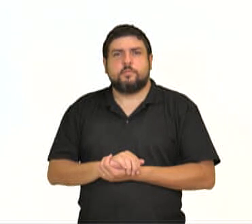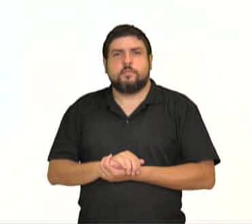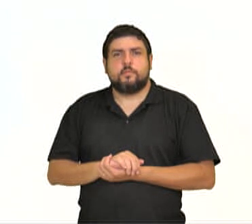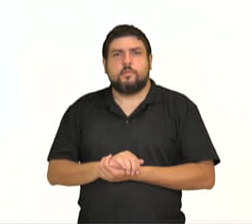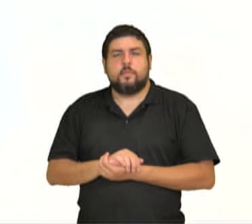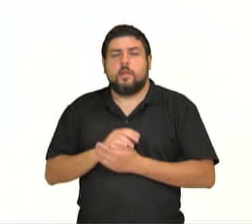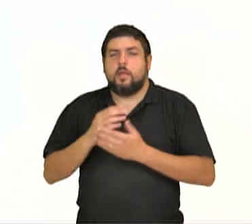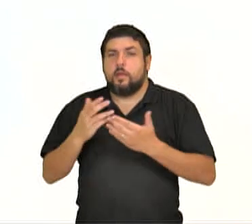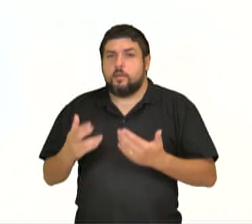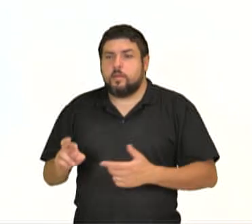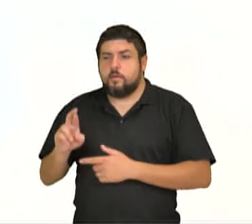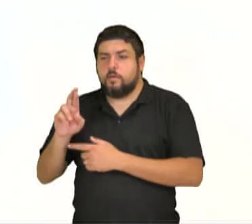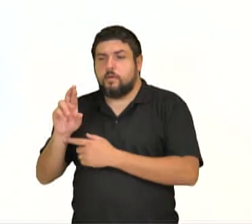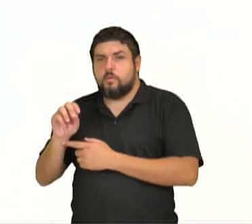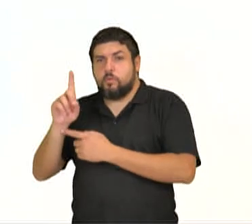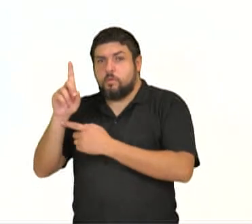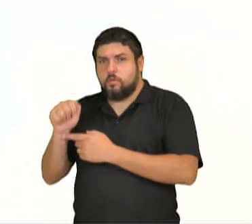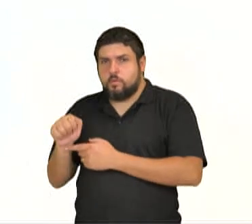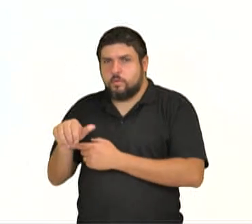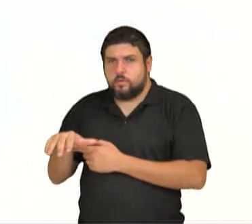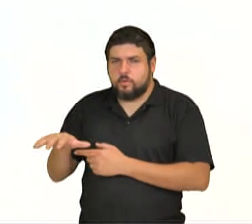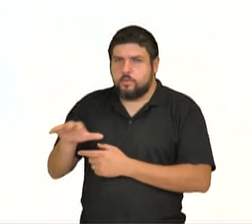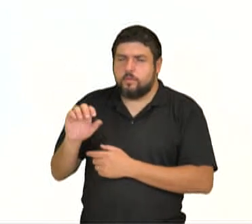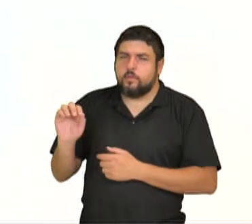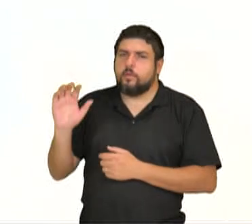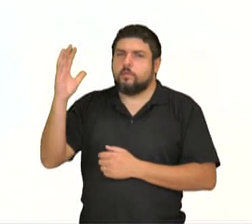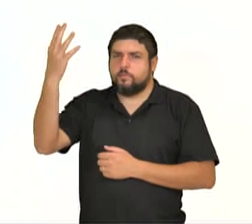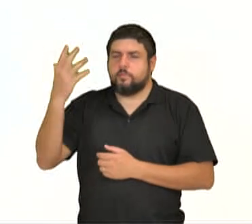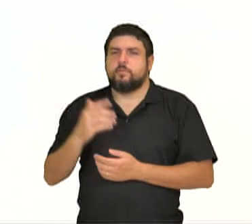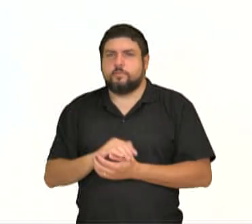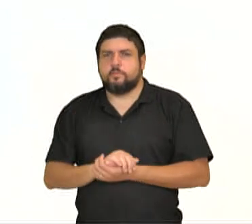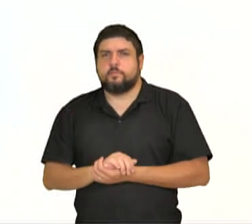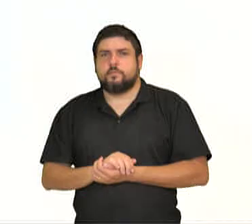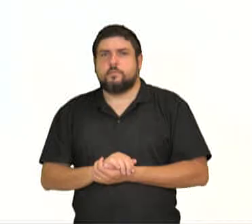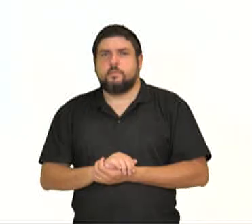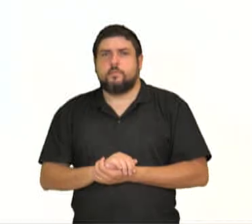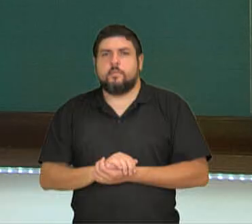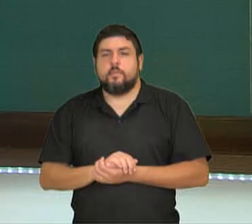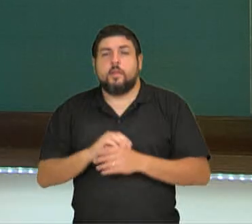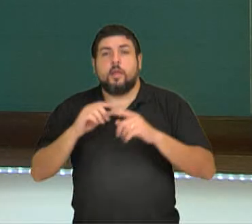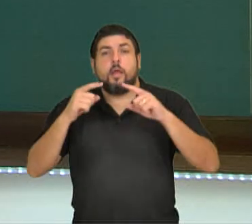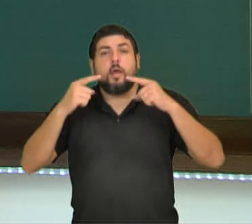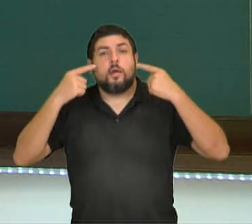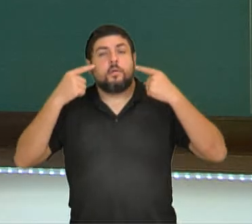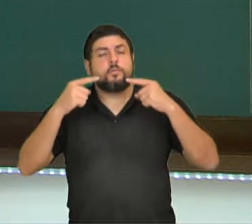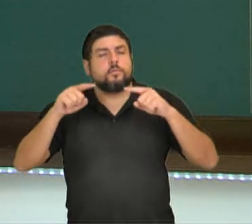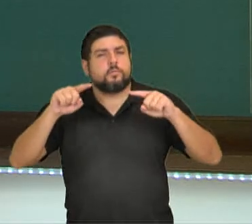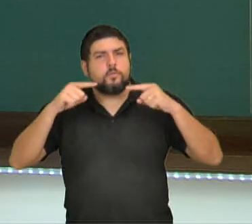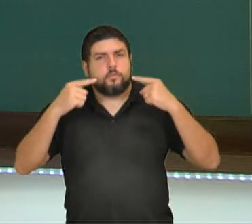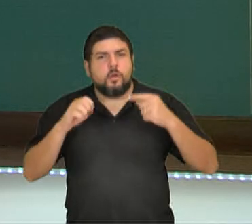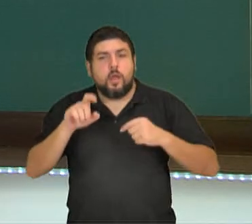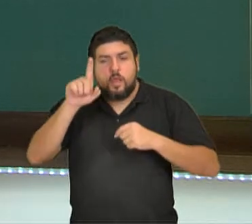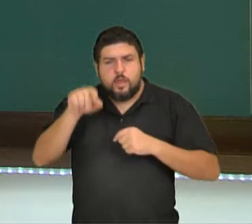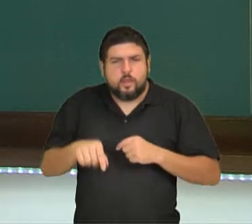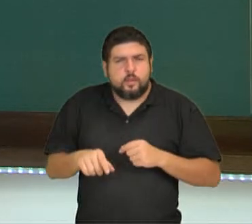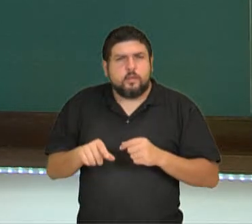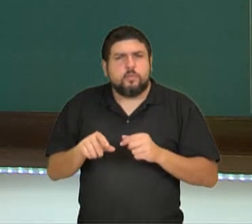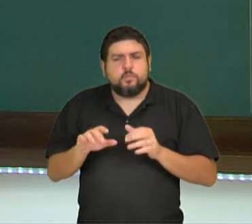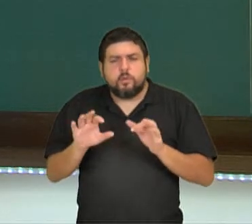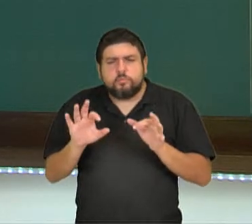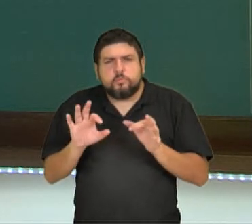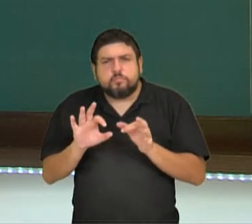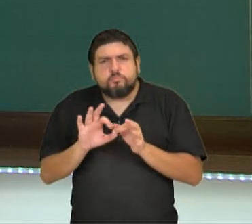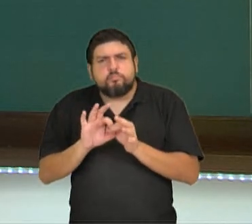roda de capoeira é onde tudo acontece. E a música é o elo principal